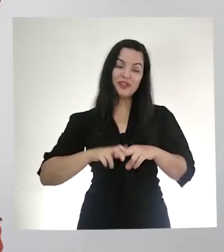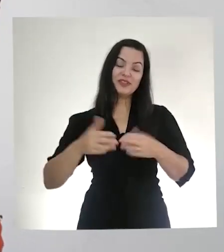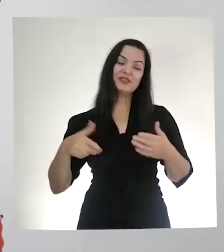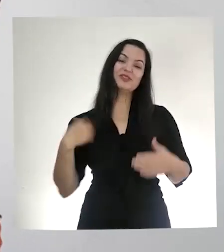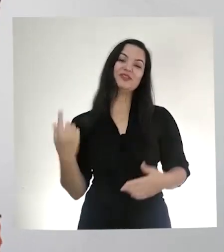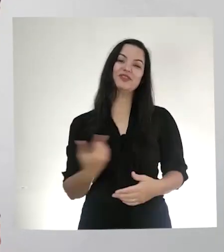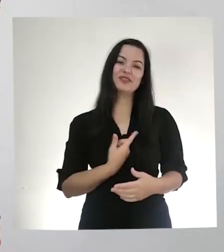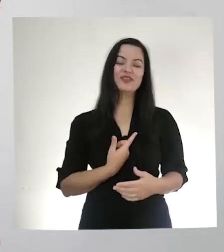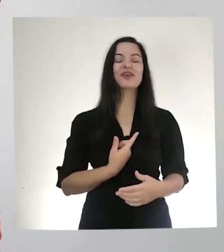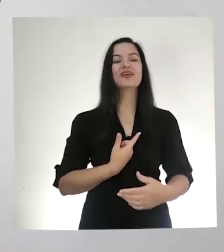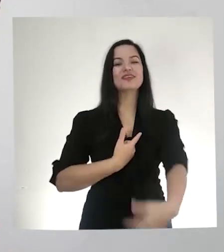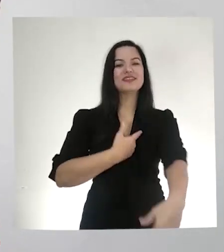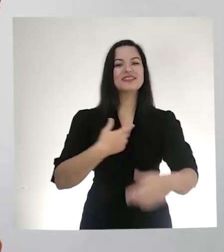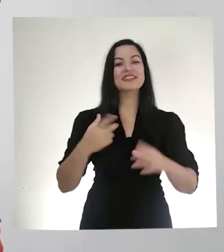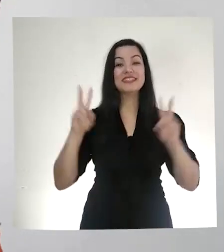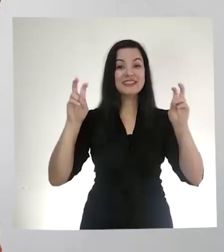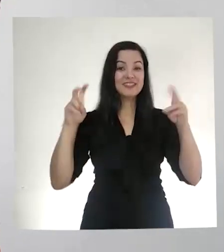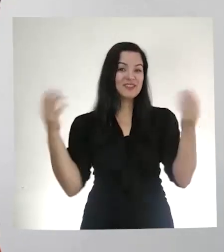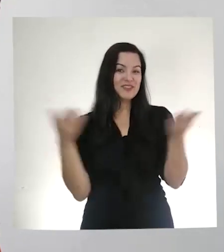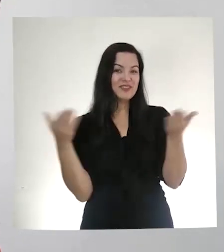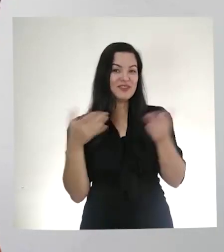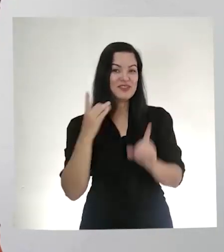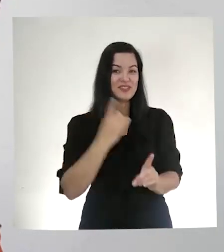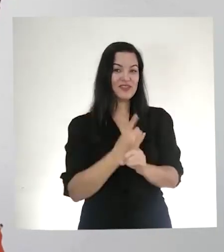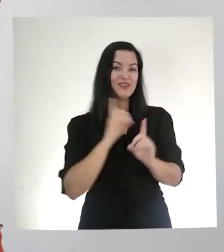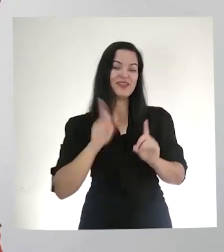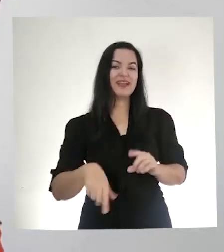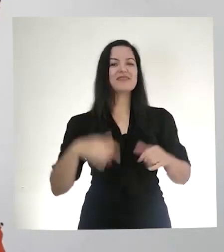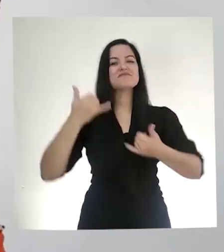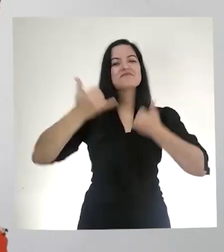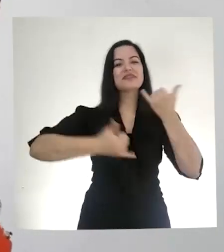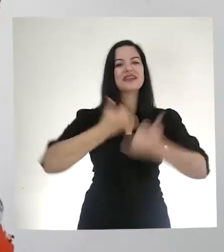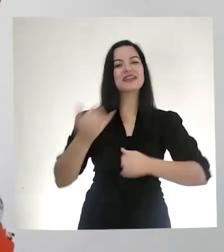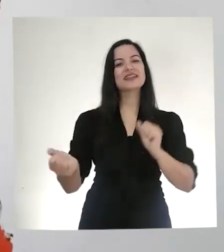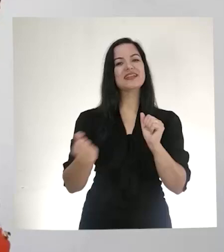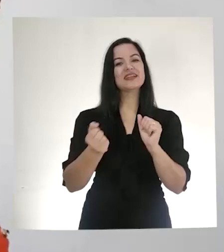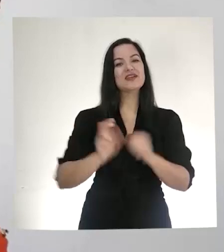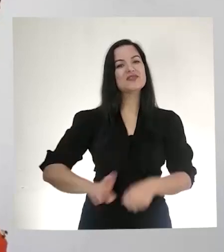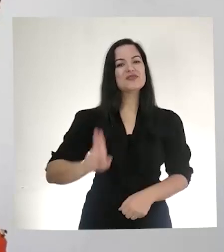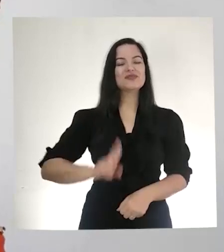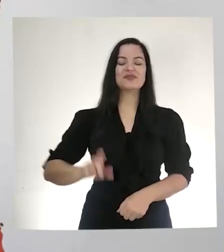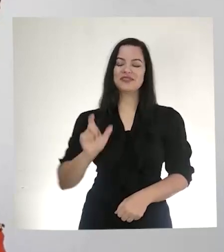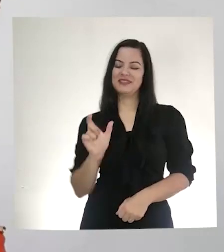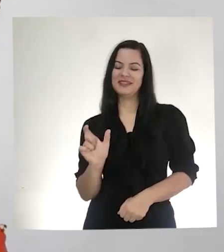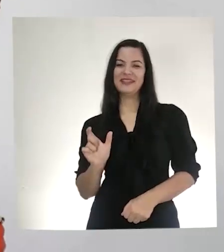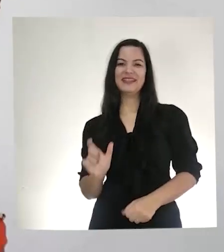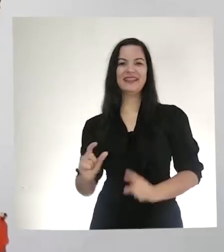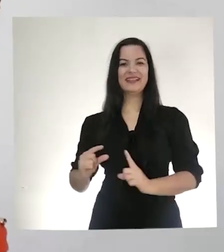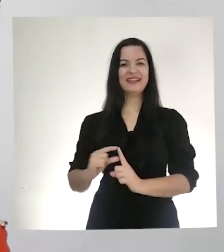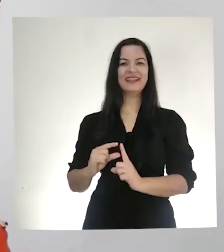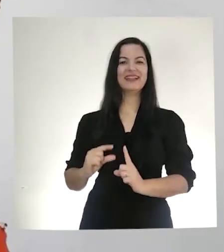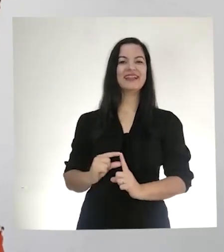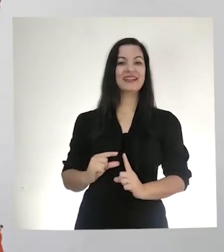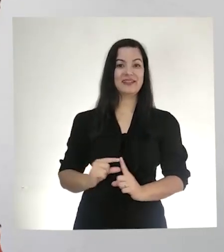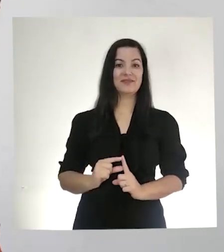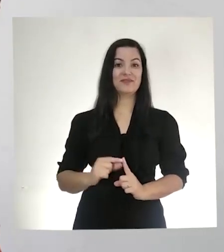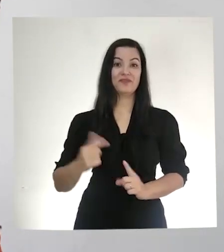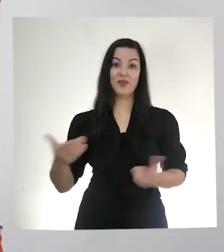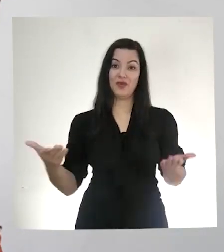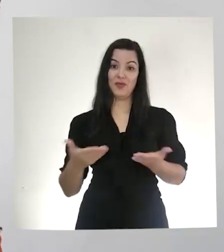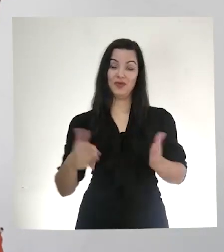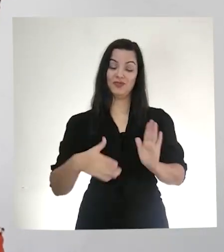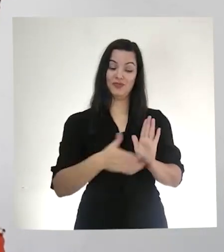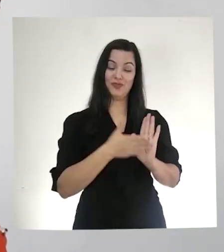encontro Brincando com as Palavras. Eu tenho para vocês algumas propostas